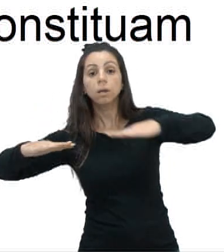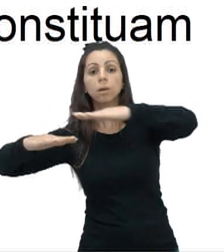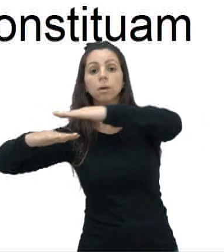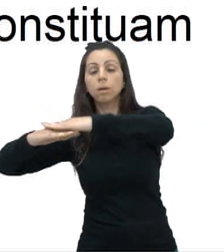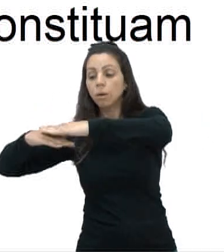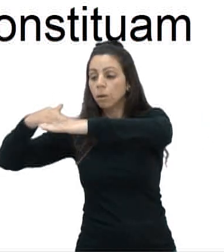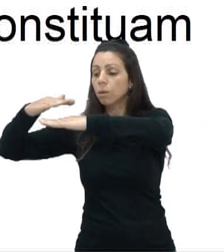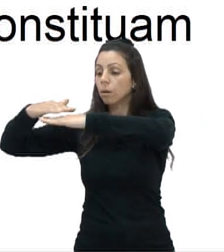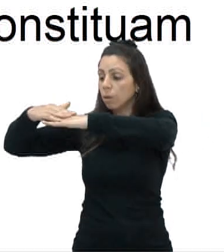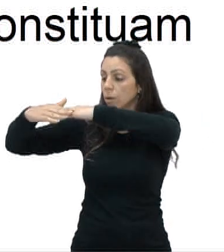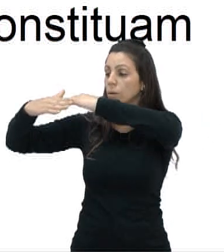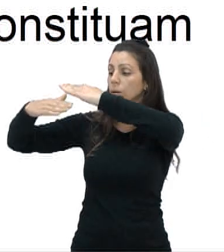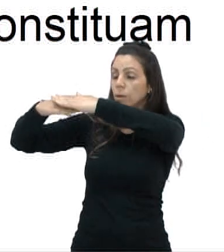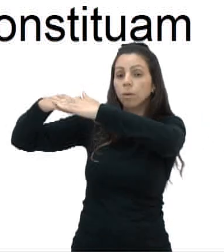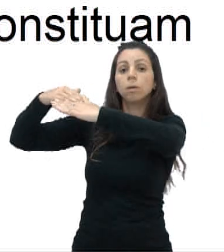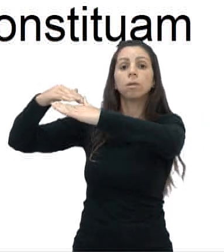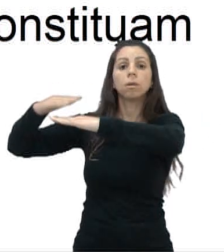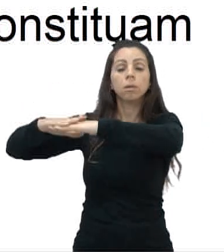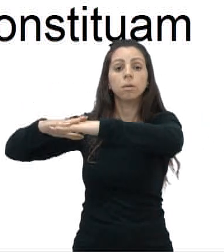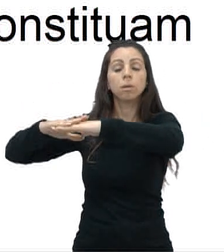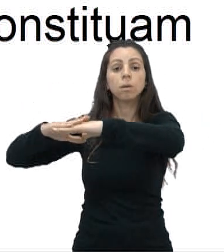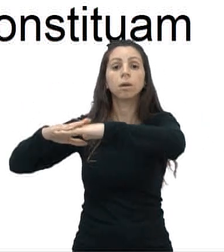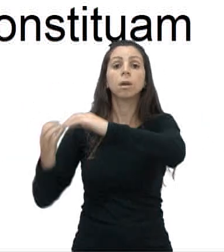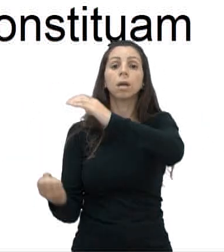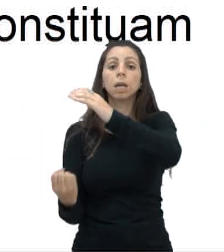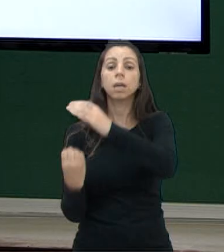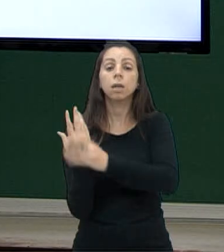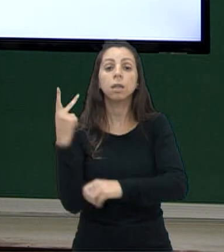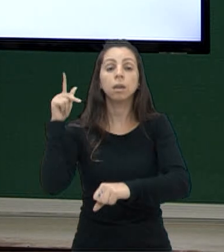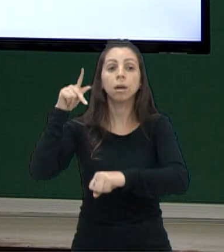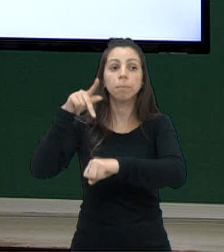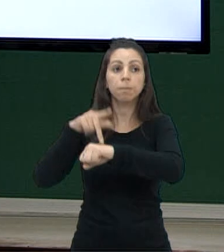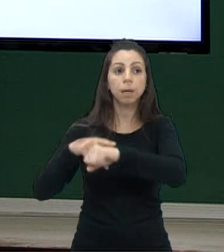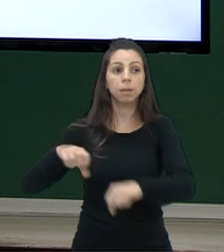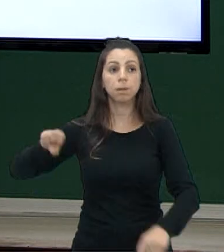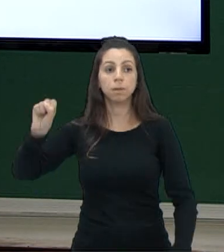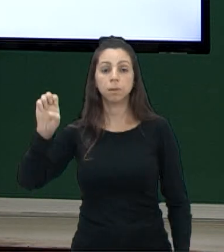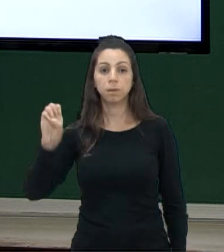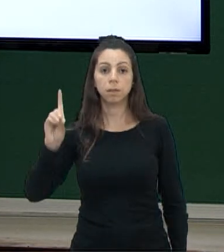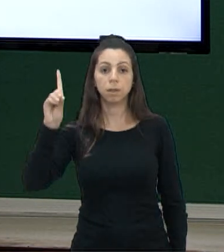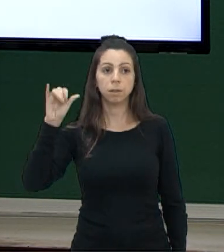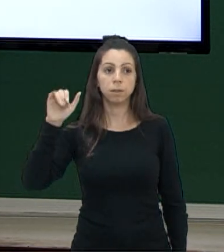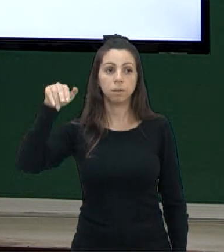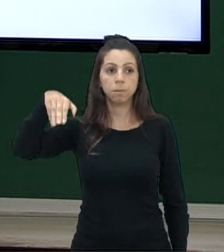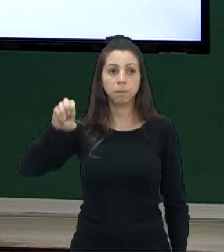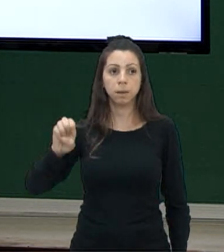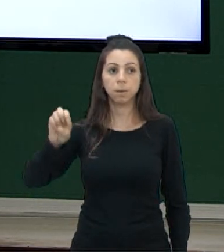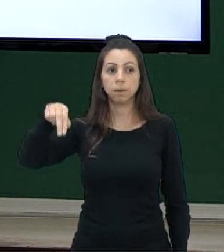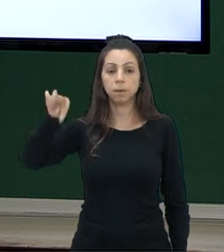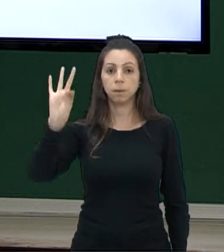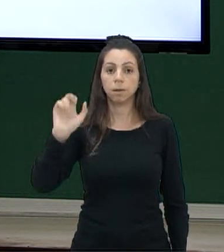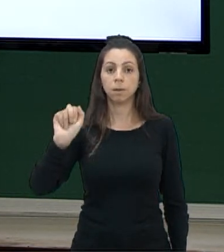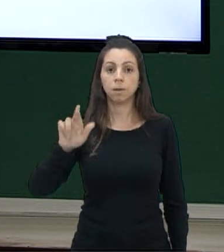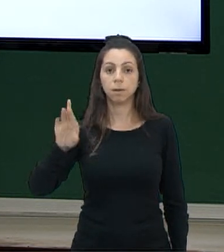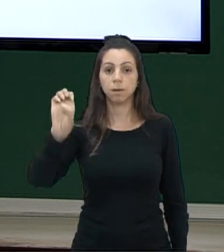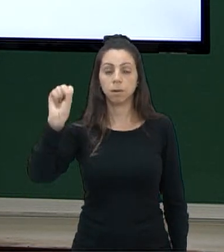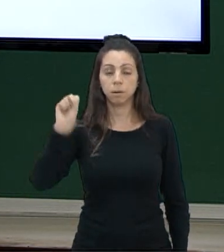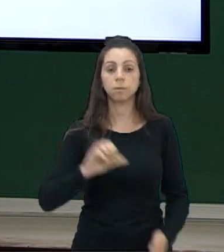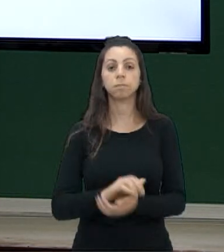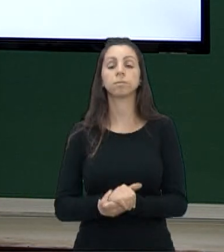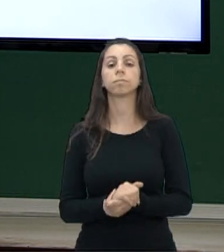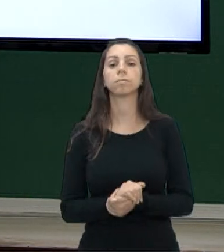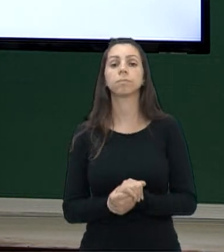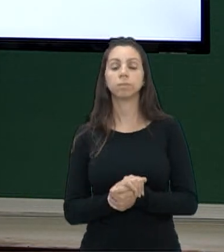ao longo do tempo e constituam as rochas sedimentares. Então, quando estamos falando de bacias sedimentares, estamos falando de